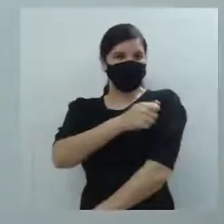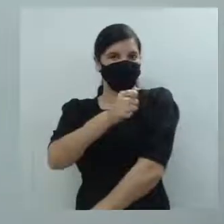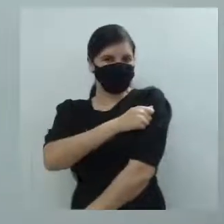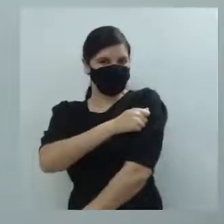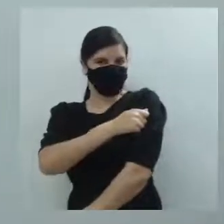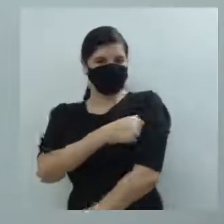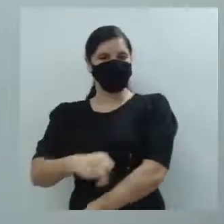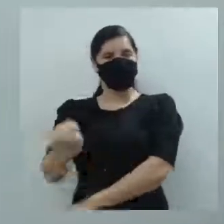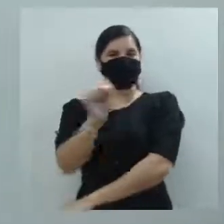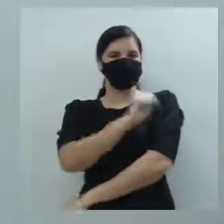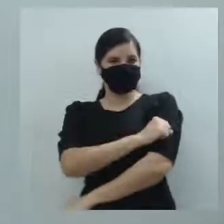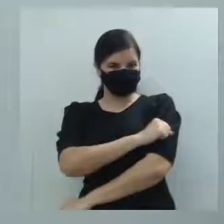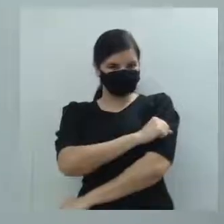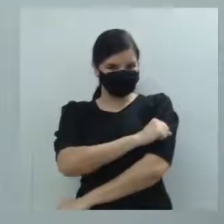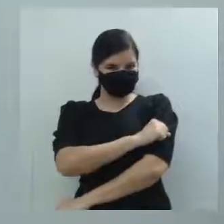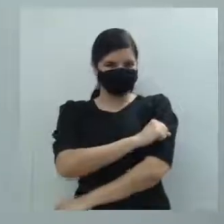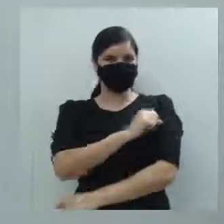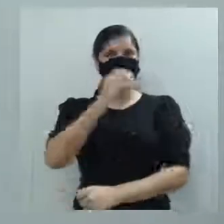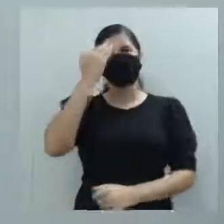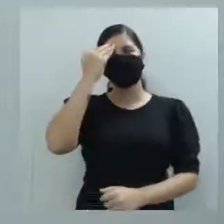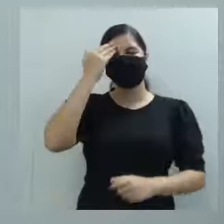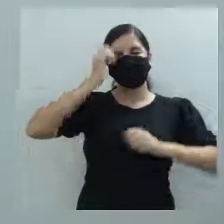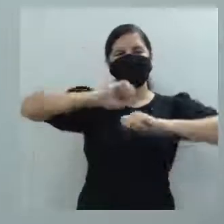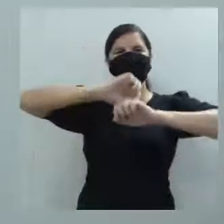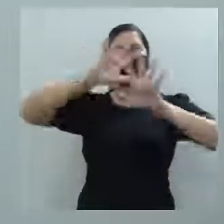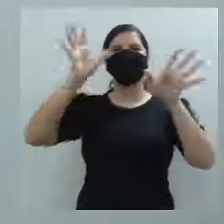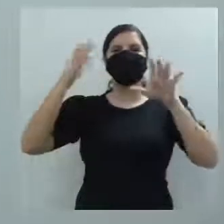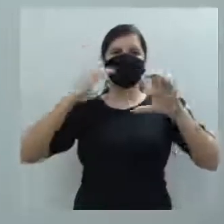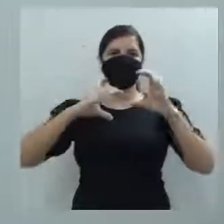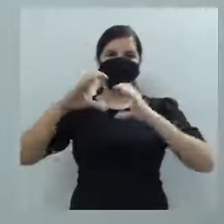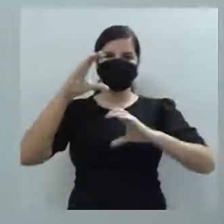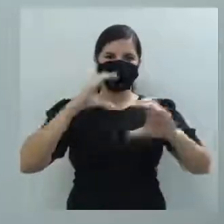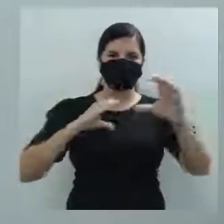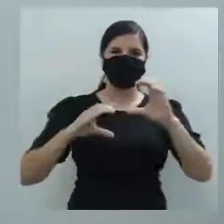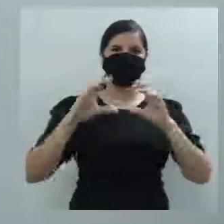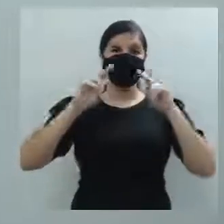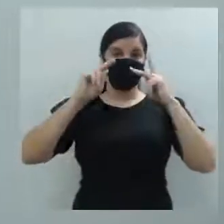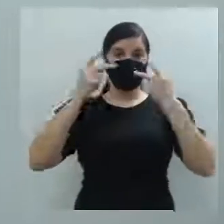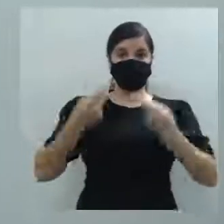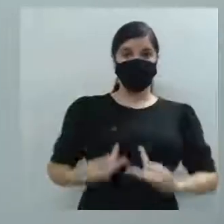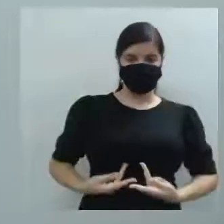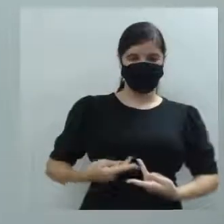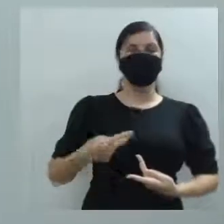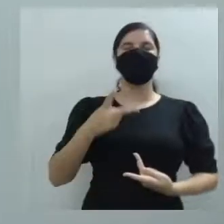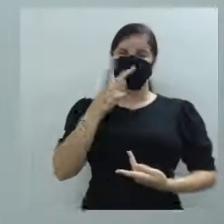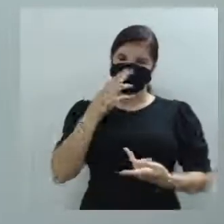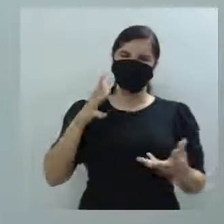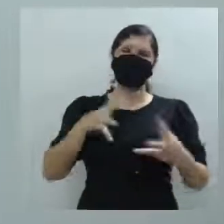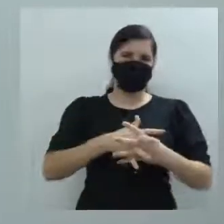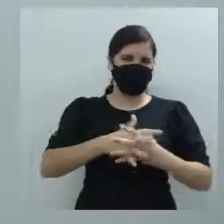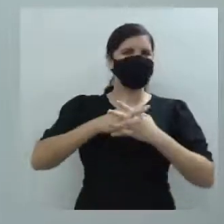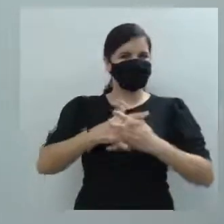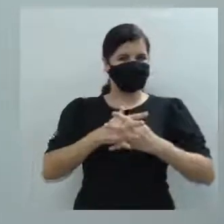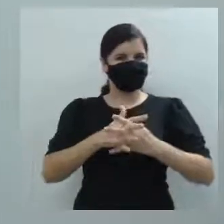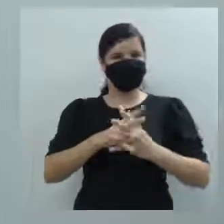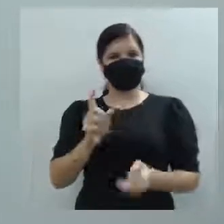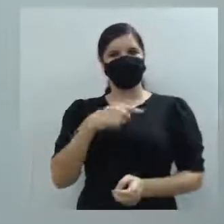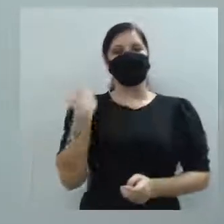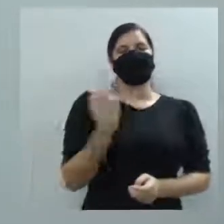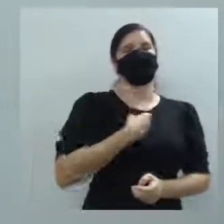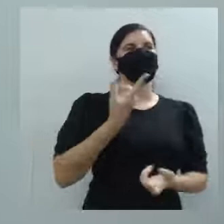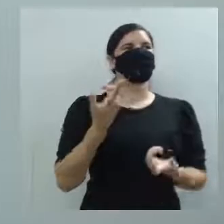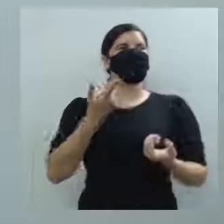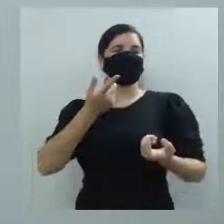do 8º ano, entender bem que a comunicação, o ser humano é um ser complexo. Então, nós